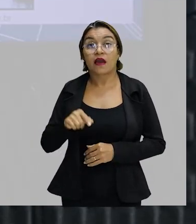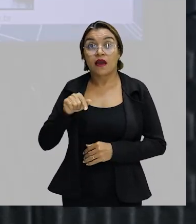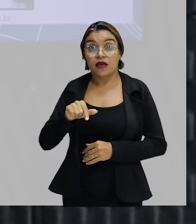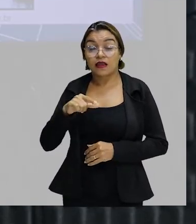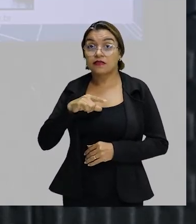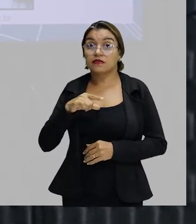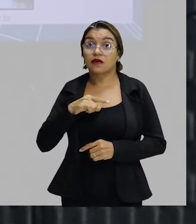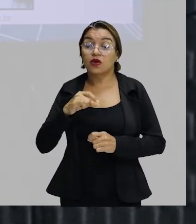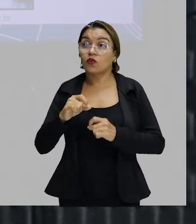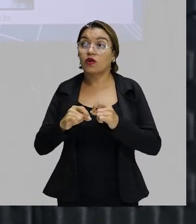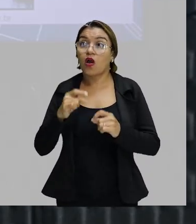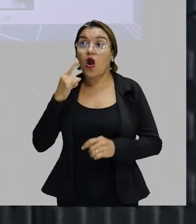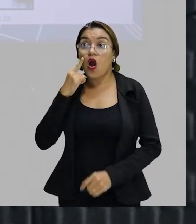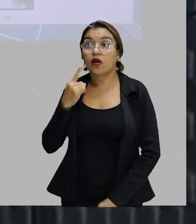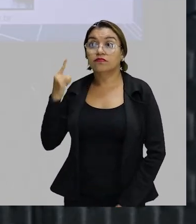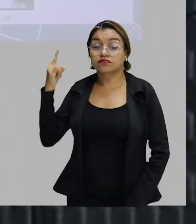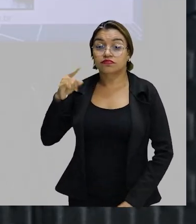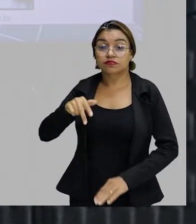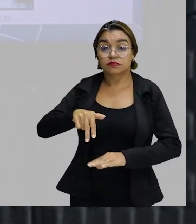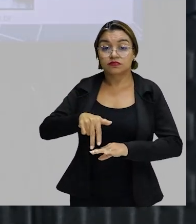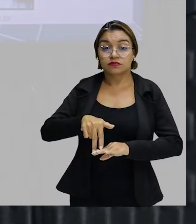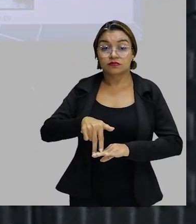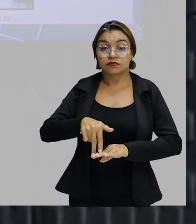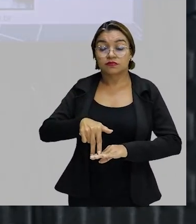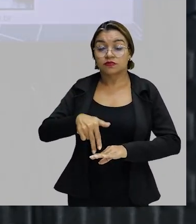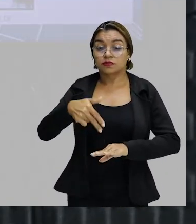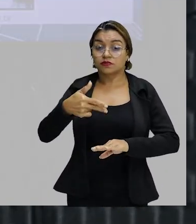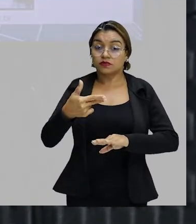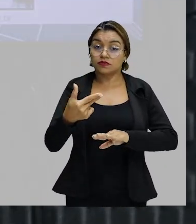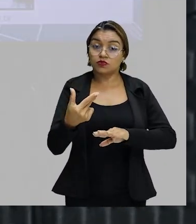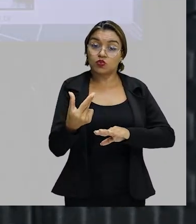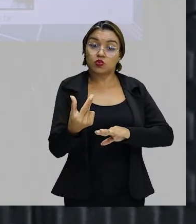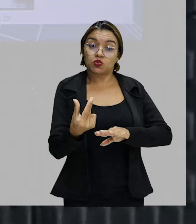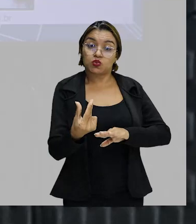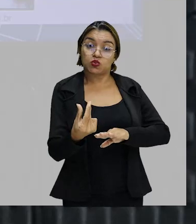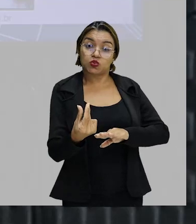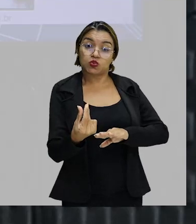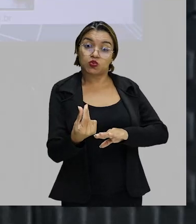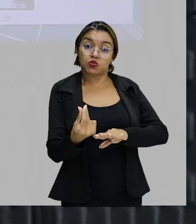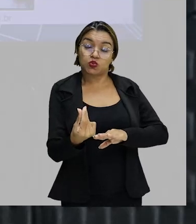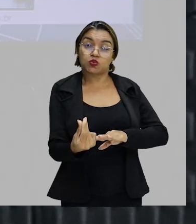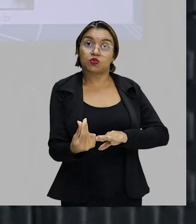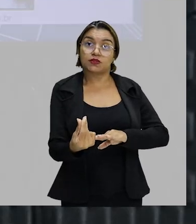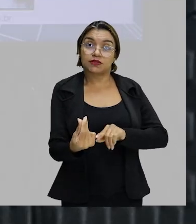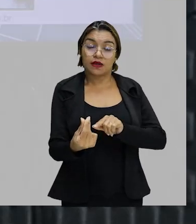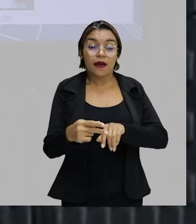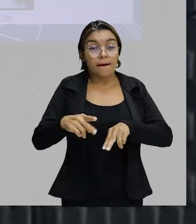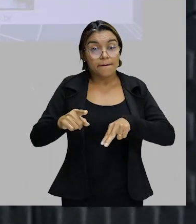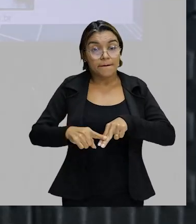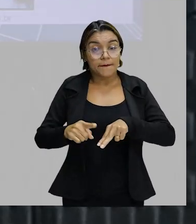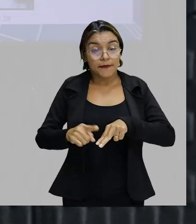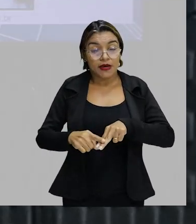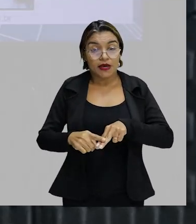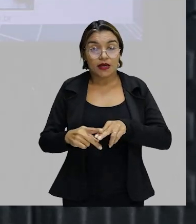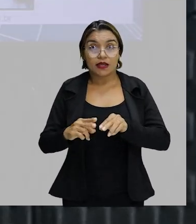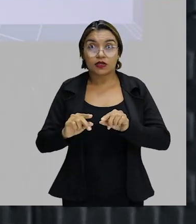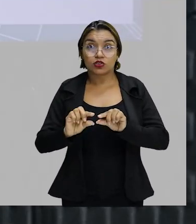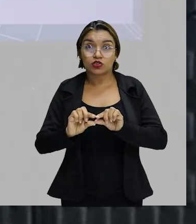uma especial se encolhe ali e flexiona o quadril mas as pernas mantém-se e